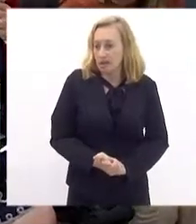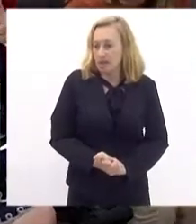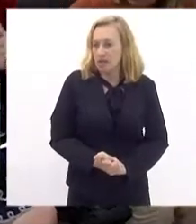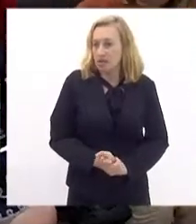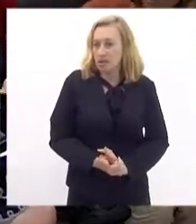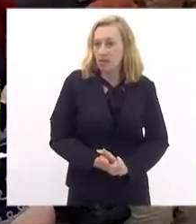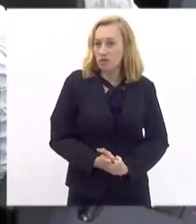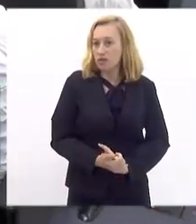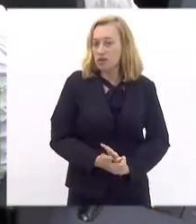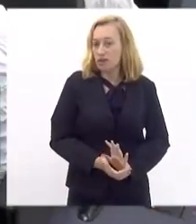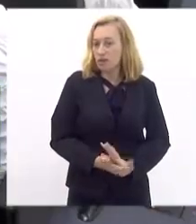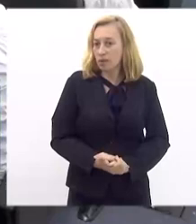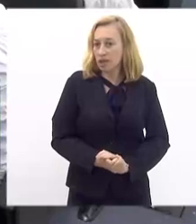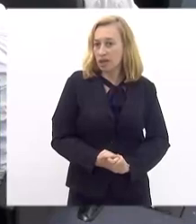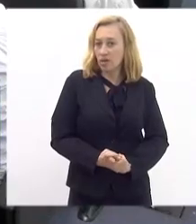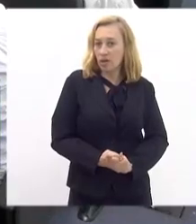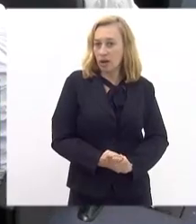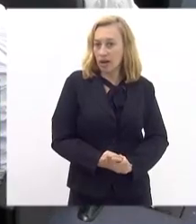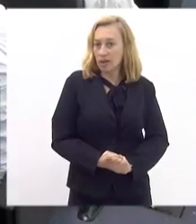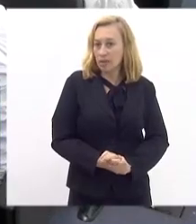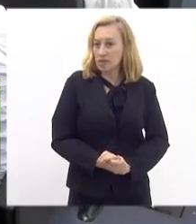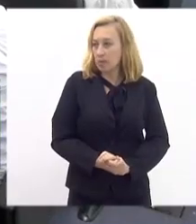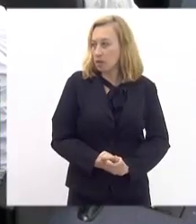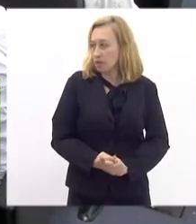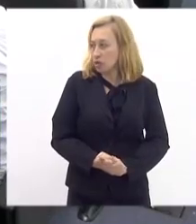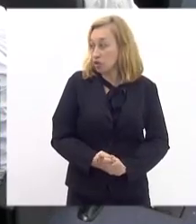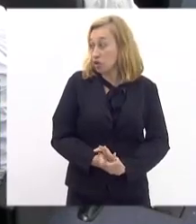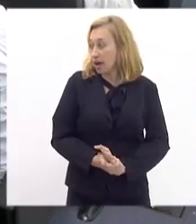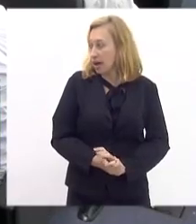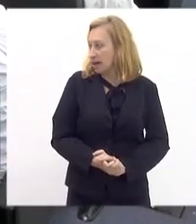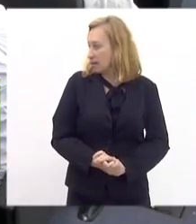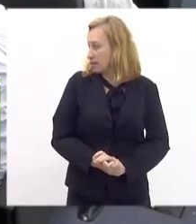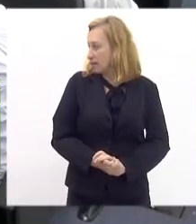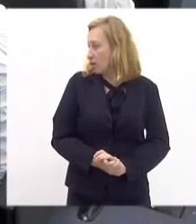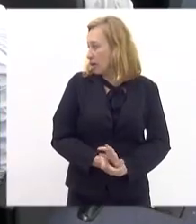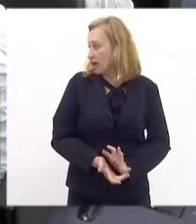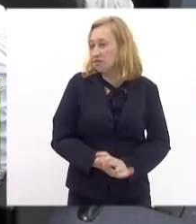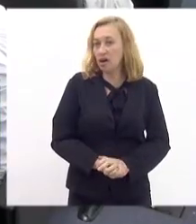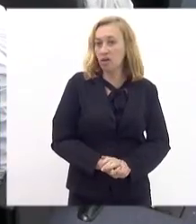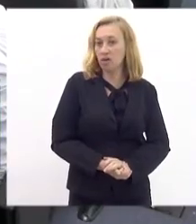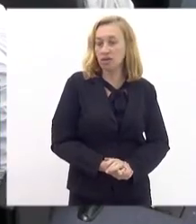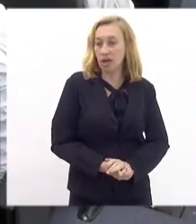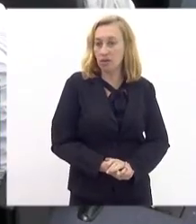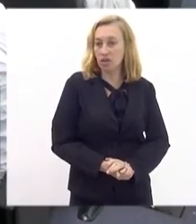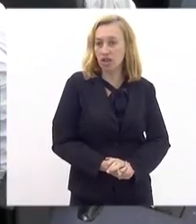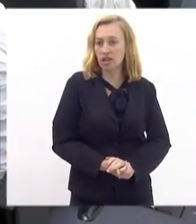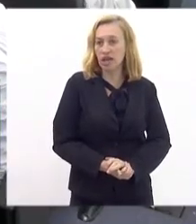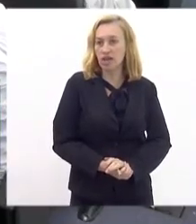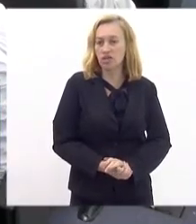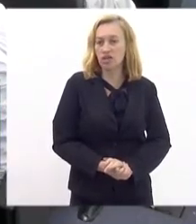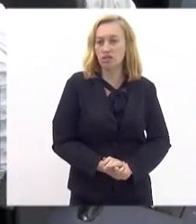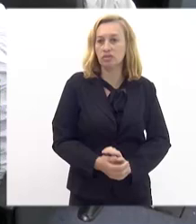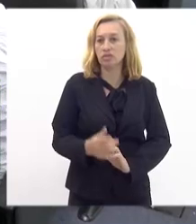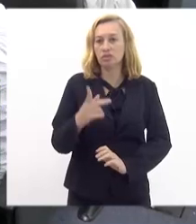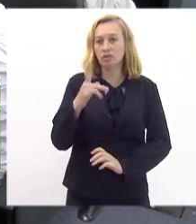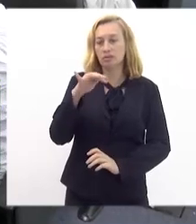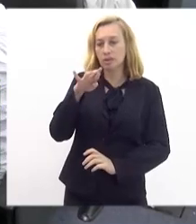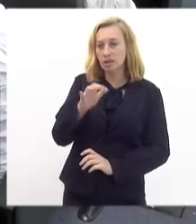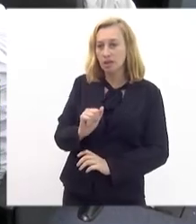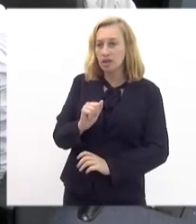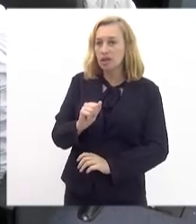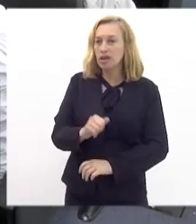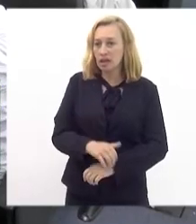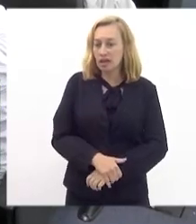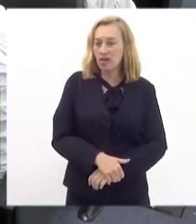e eu vou chamar eu vou chamar a Patrícia e depois a Nicole